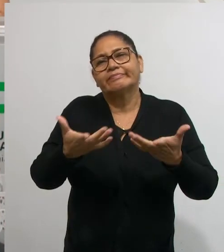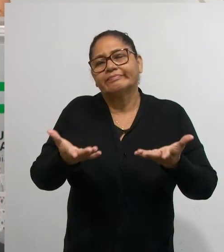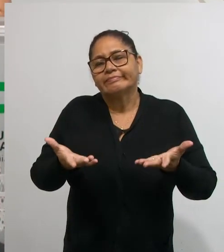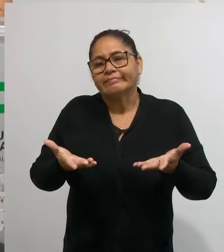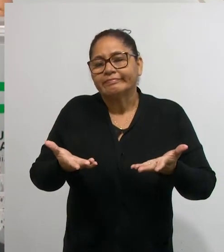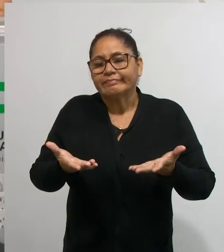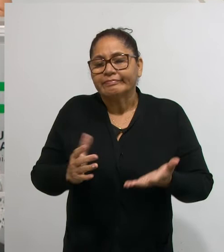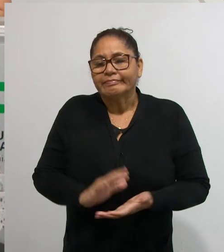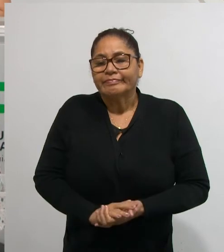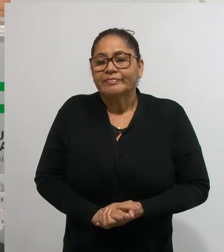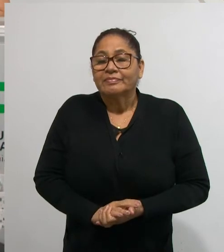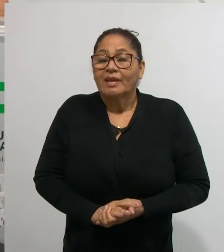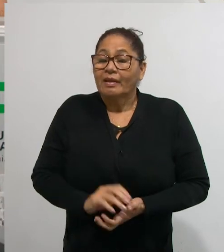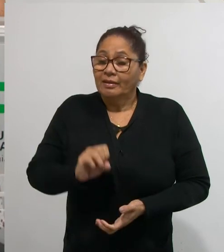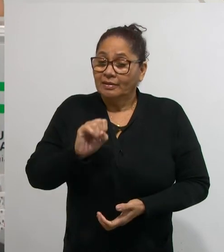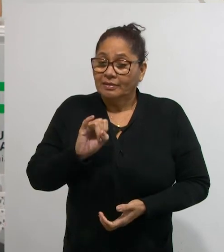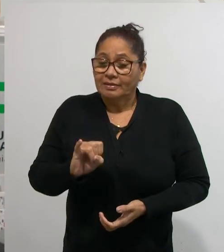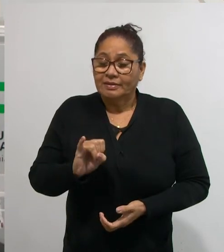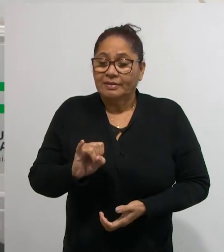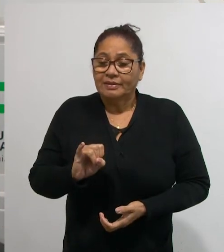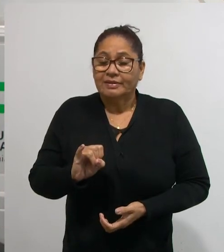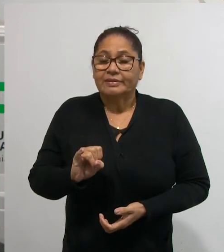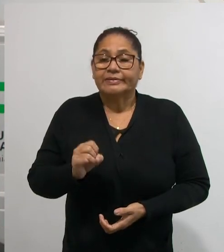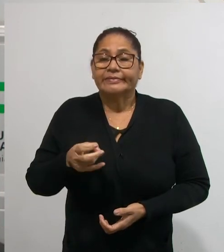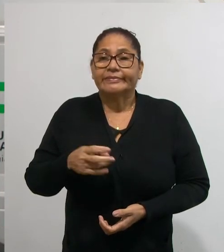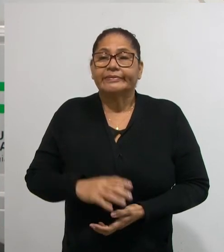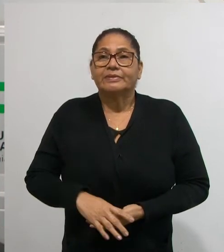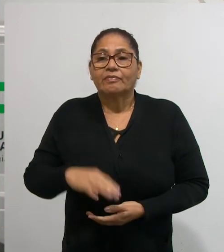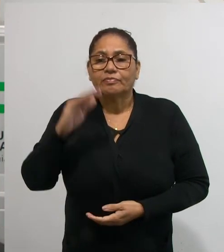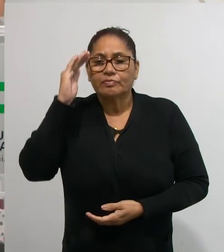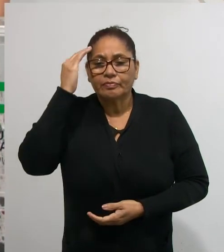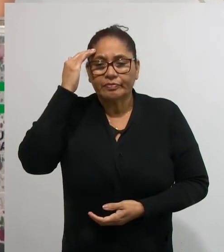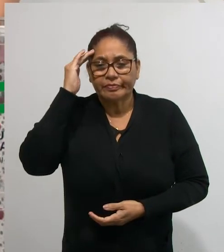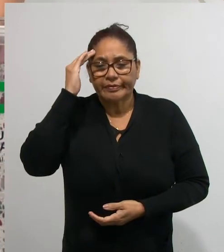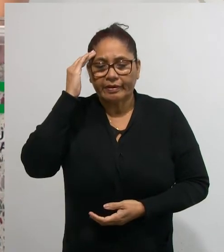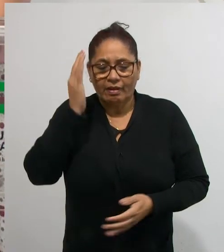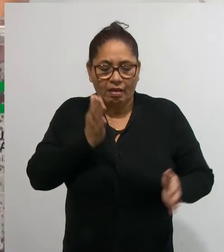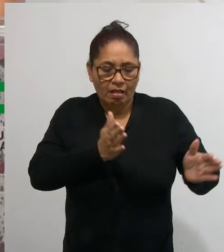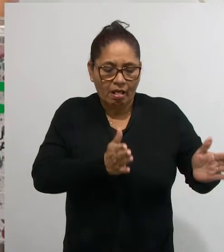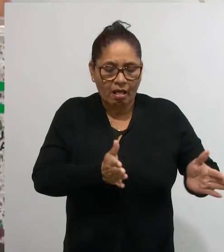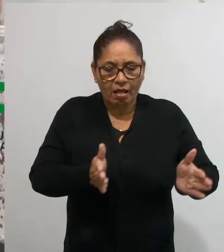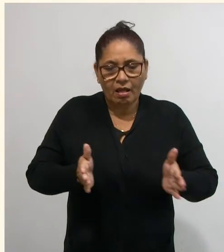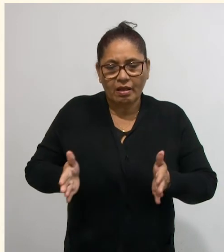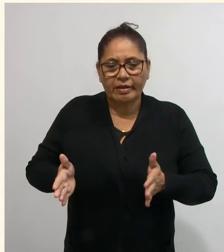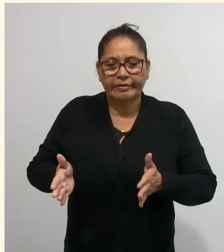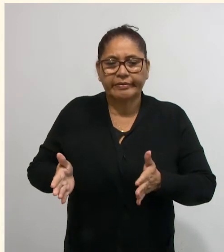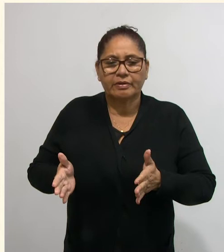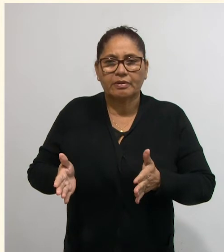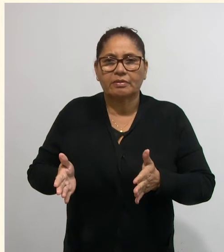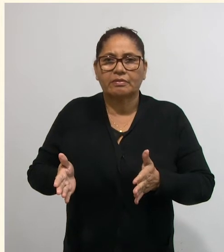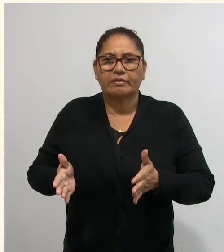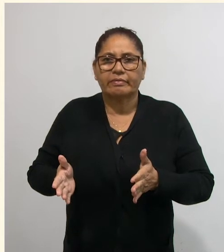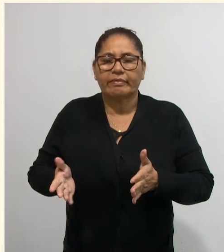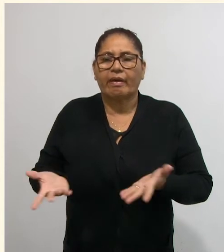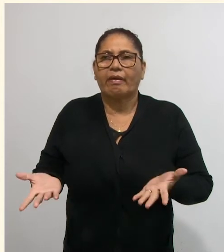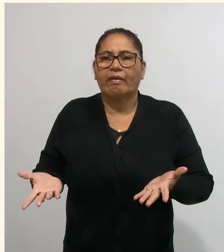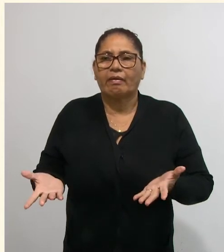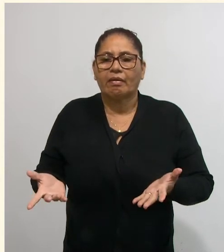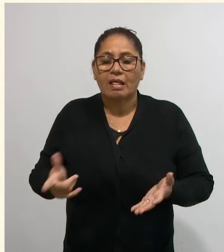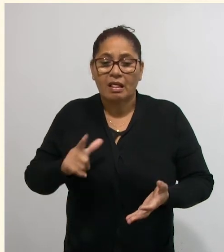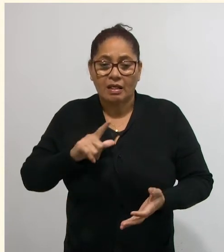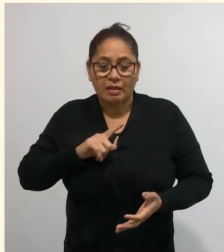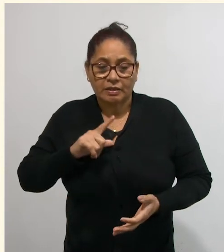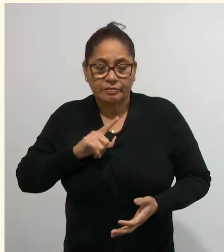alterações. E assim a gente vai entender que a Idade Moderna trouxe